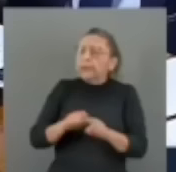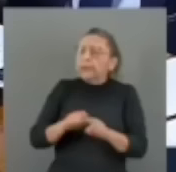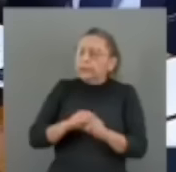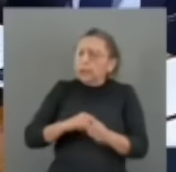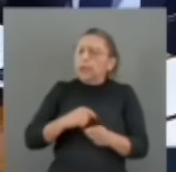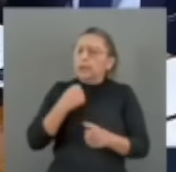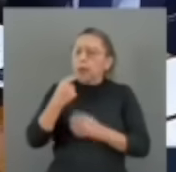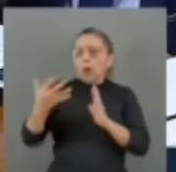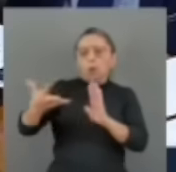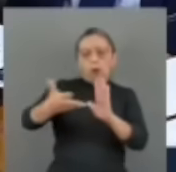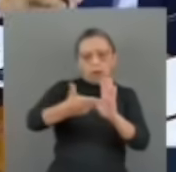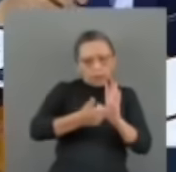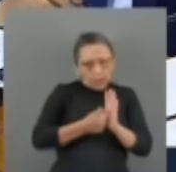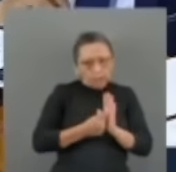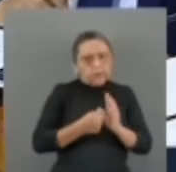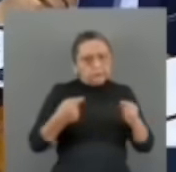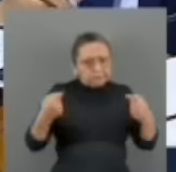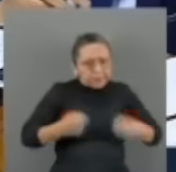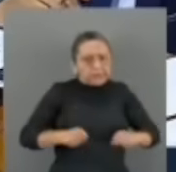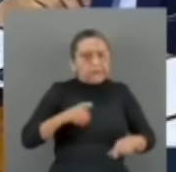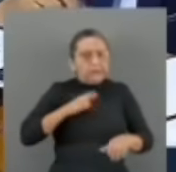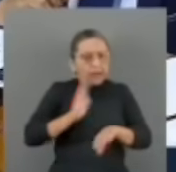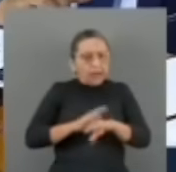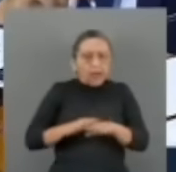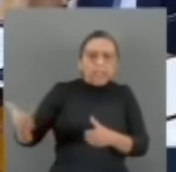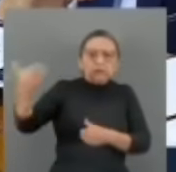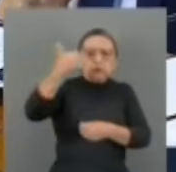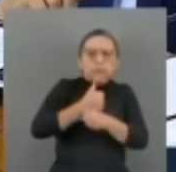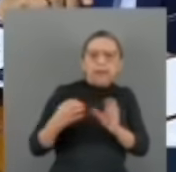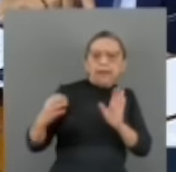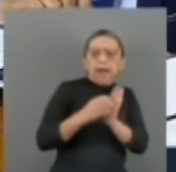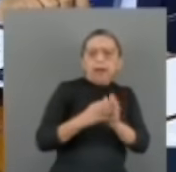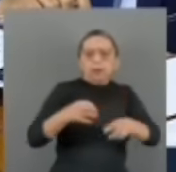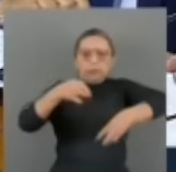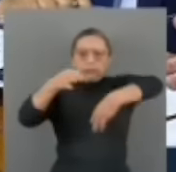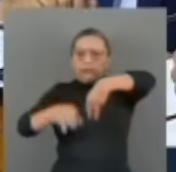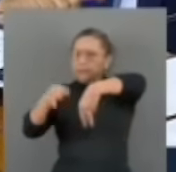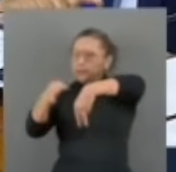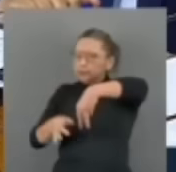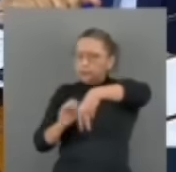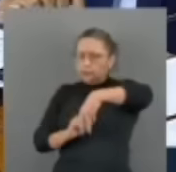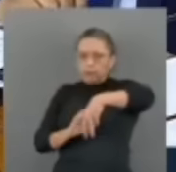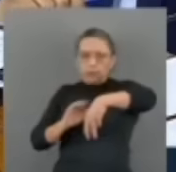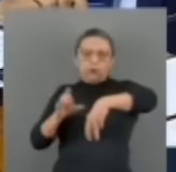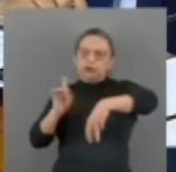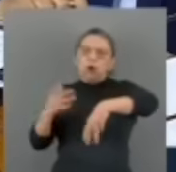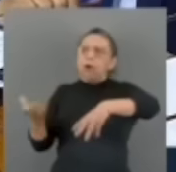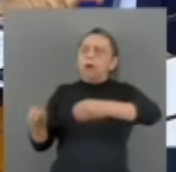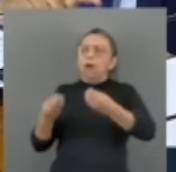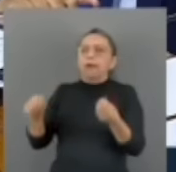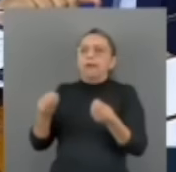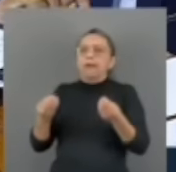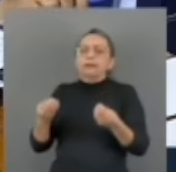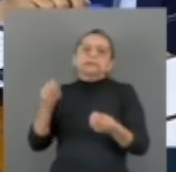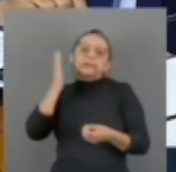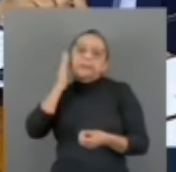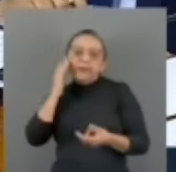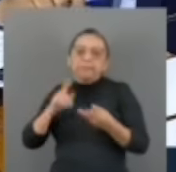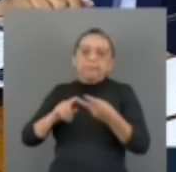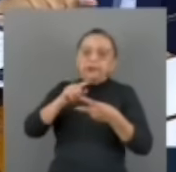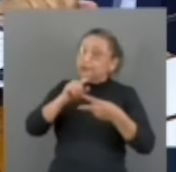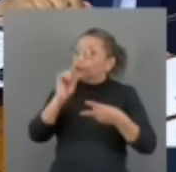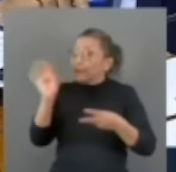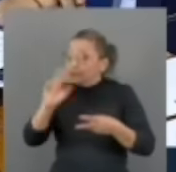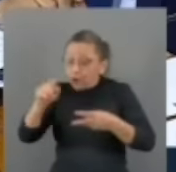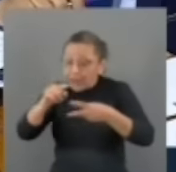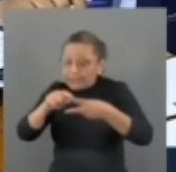vocês magistrado para ser Ministro não só a ilibada reputação e notório saber